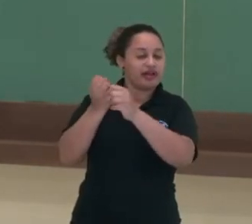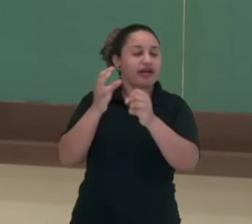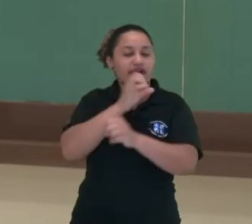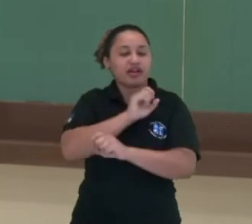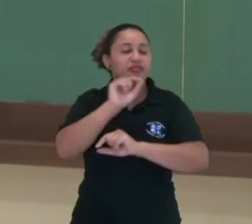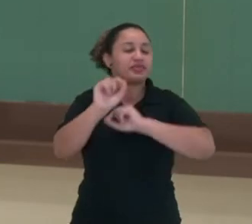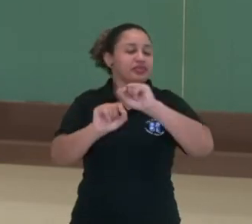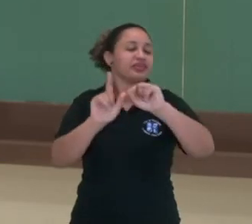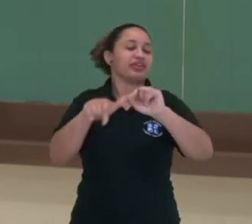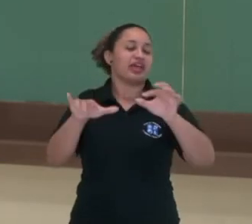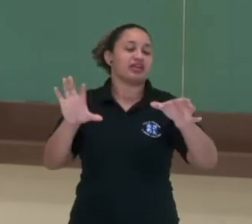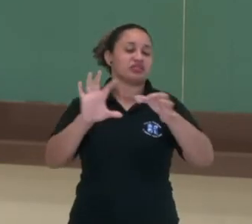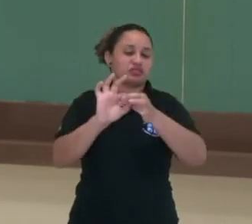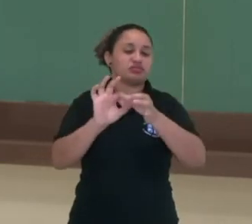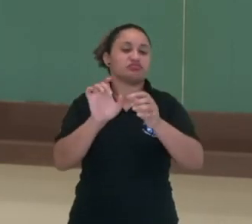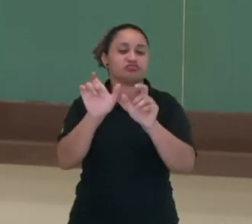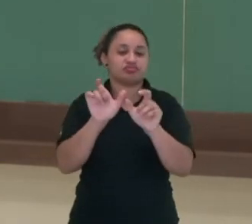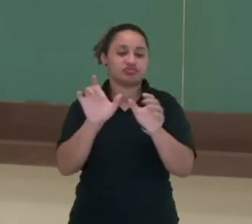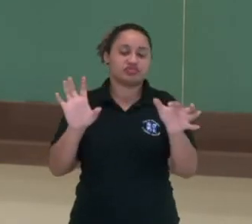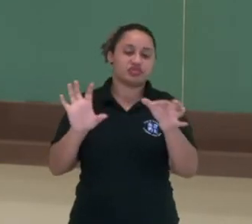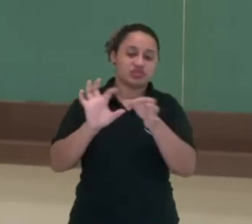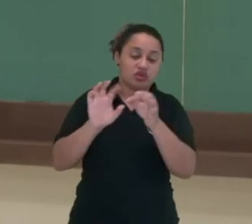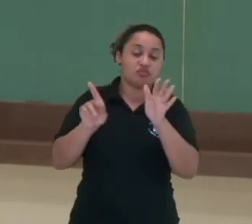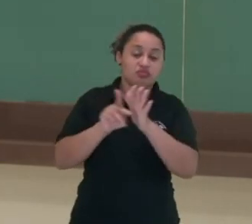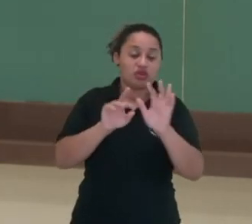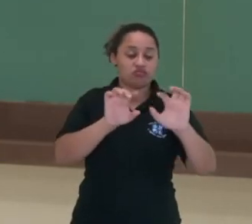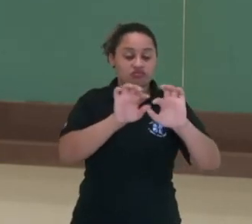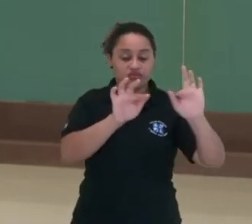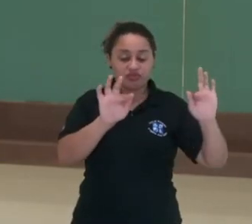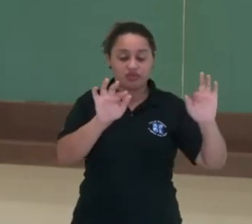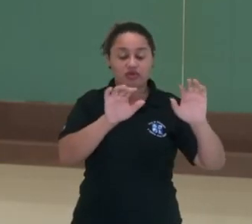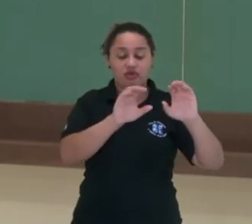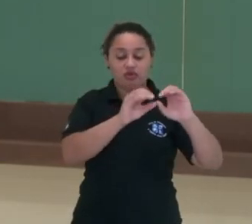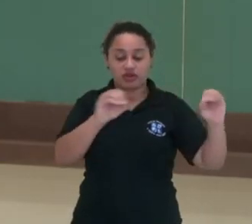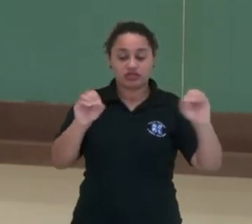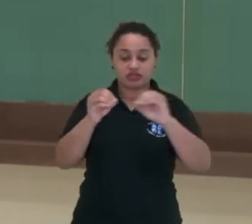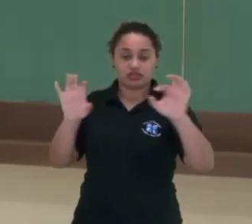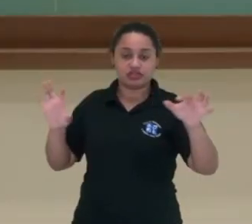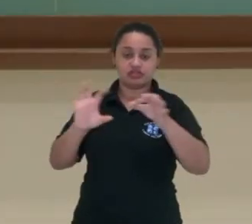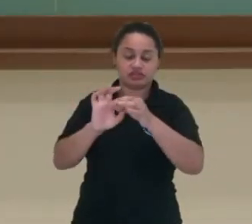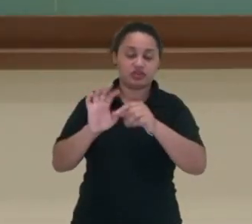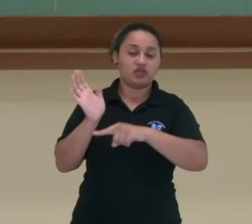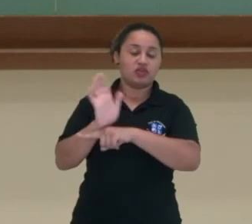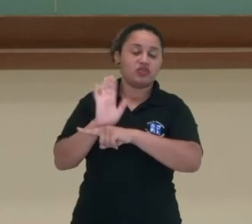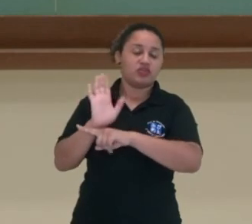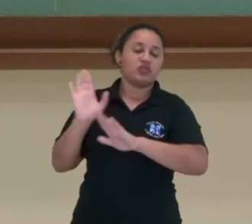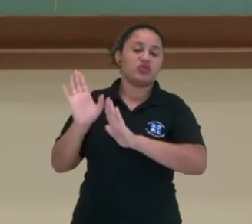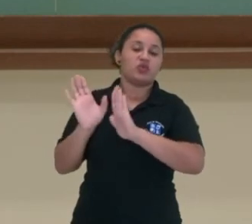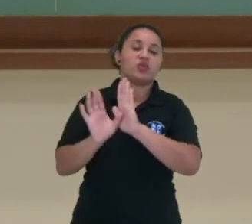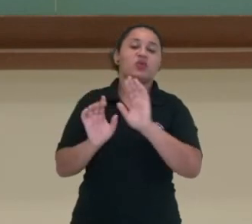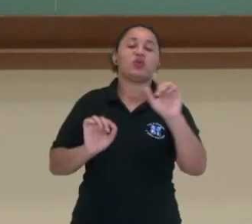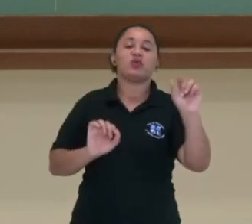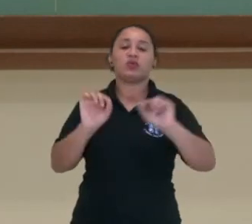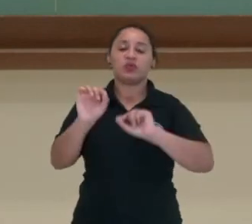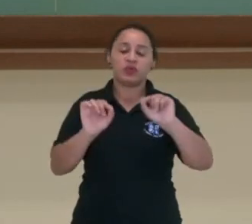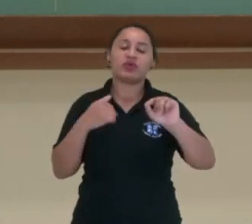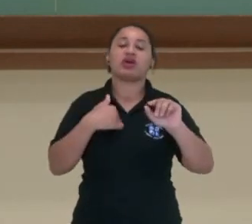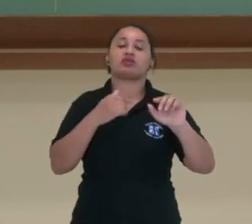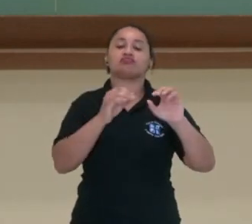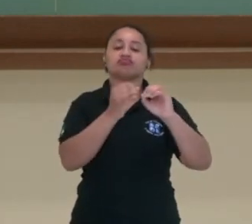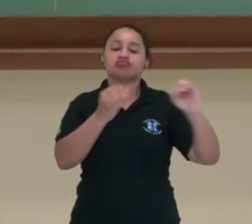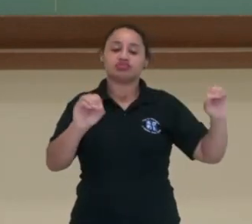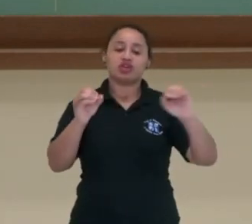nossas conjunções coordenativas, certo? Nesse vídeo trabalhamos aí a questão do período